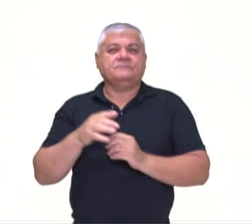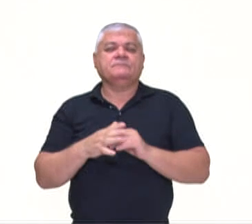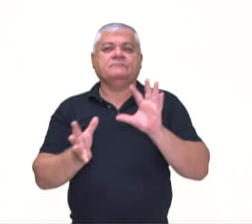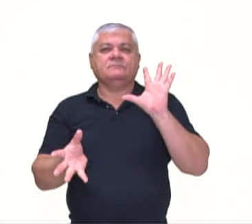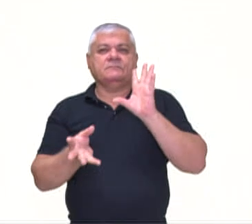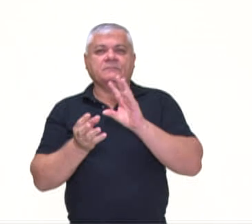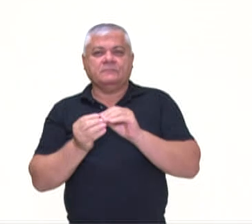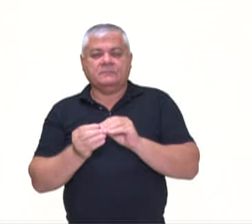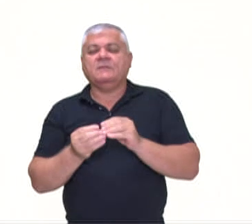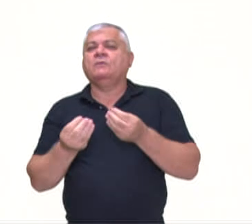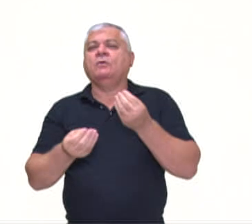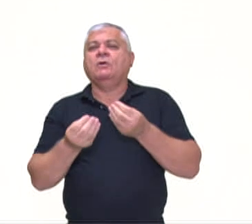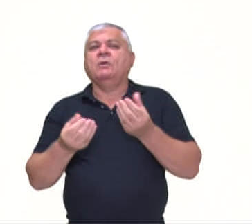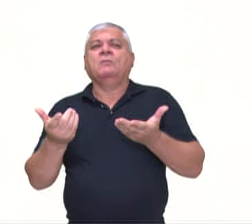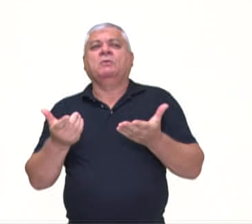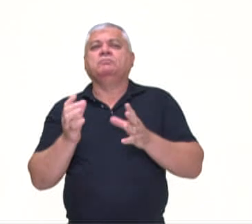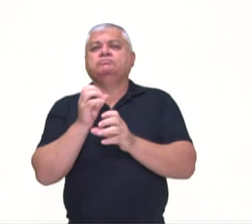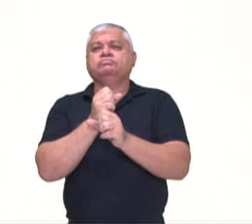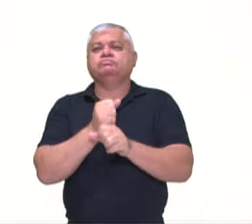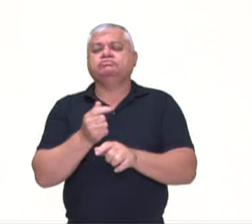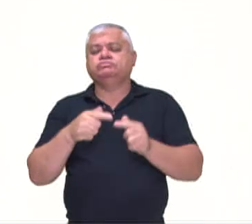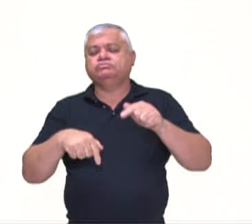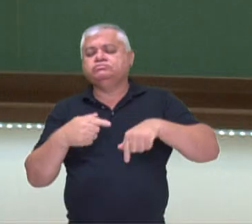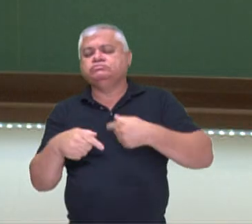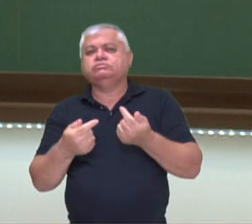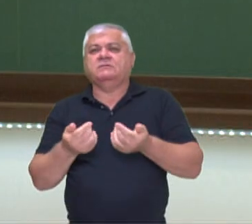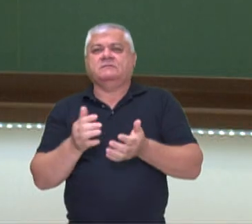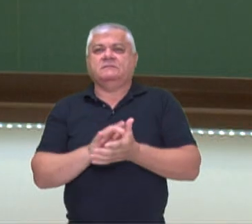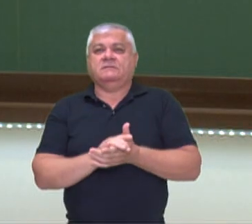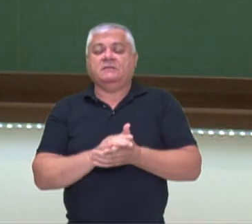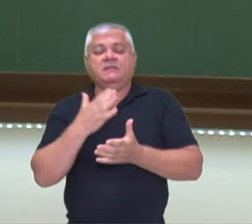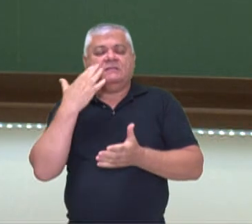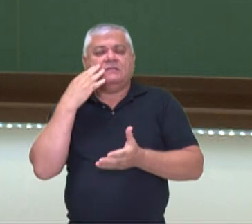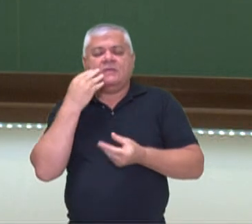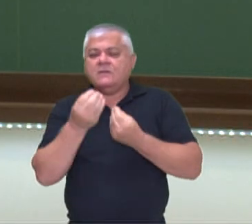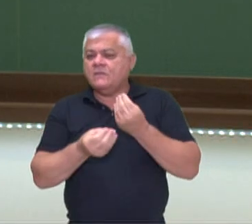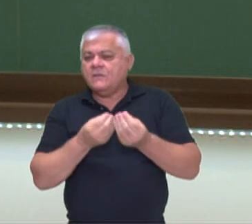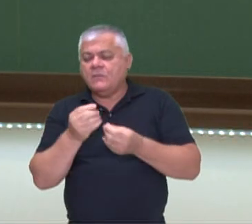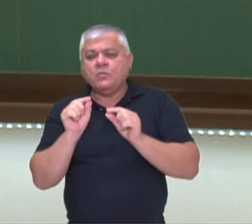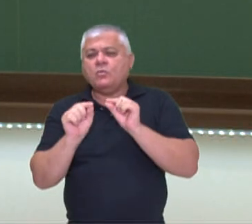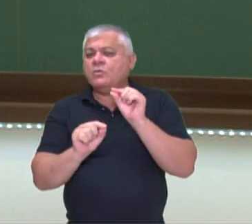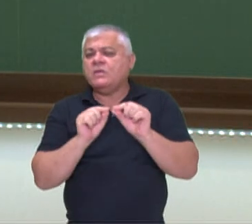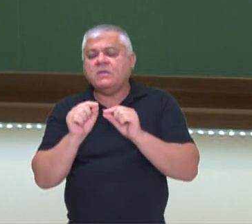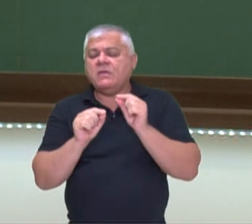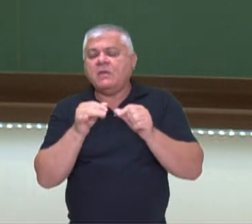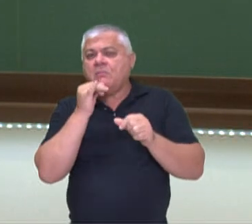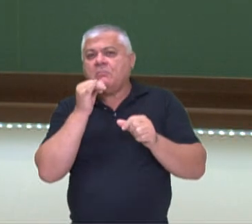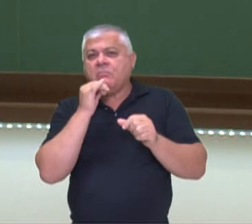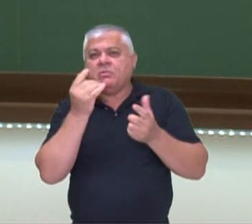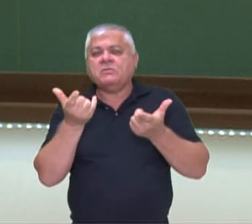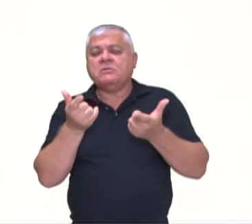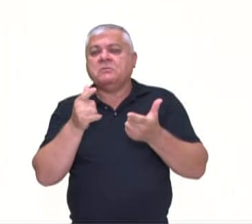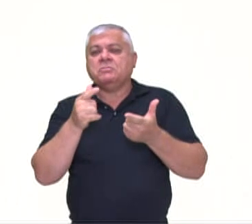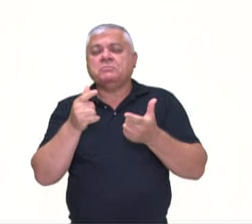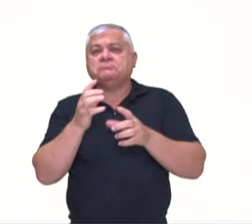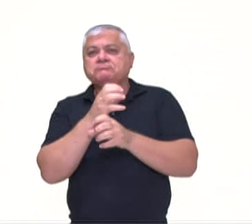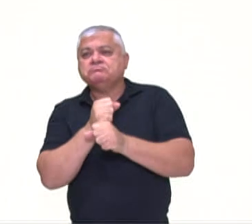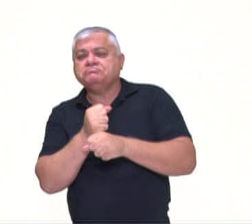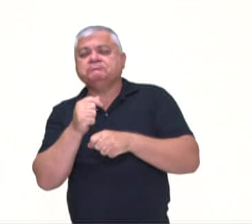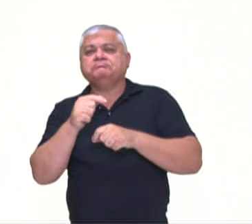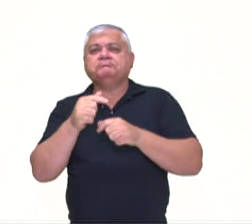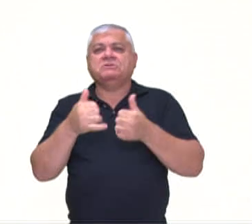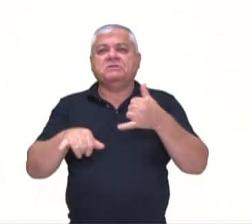compreender equações químicas, certo? Então, nós vamos entender o que vem a ser uma equação química. Entender